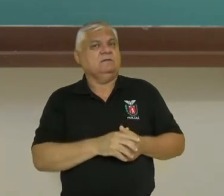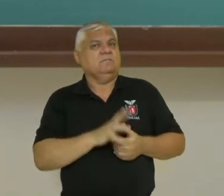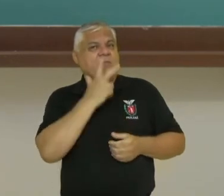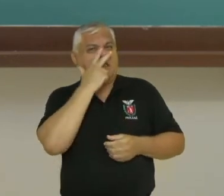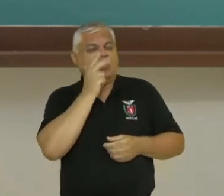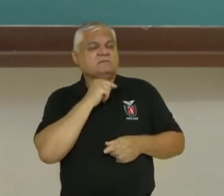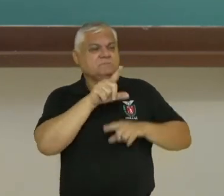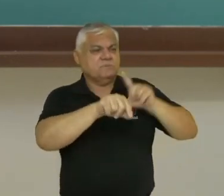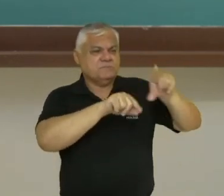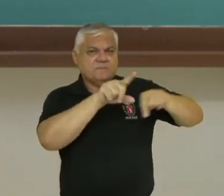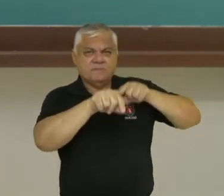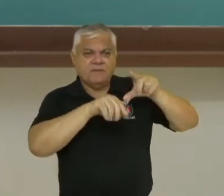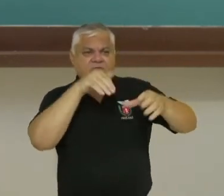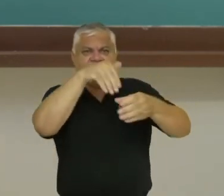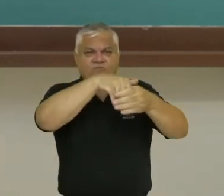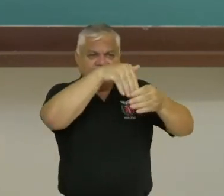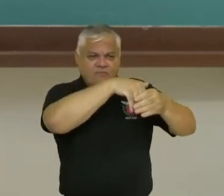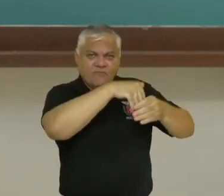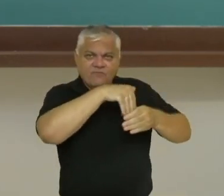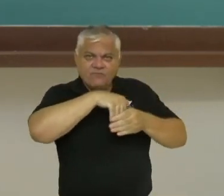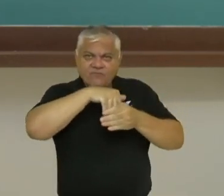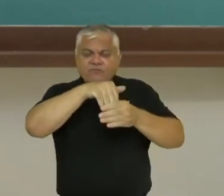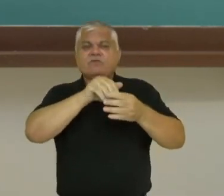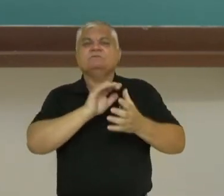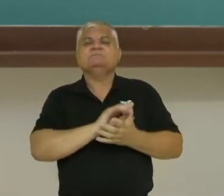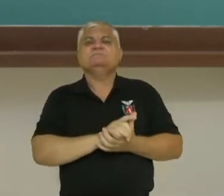de escolha por votação e eleição.